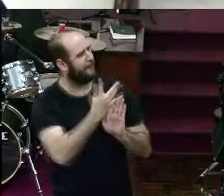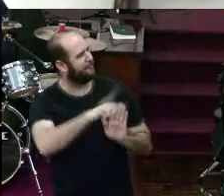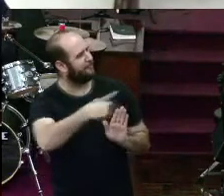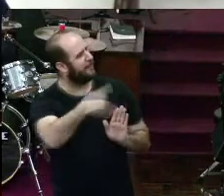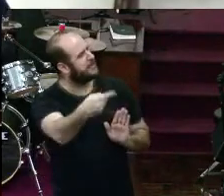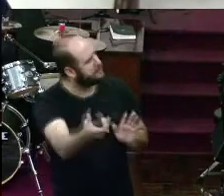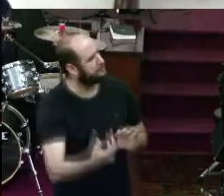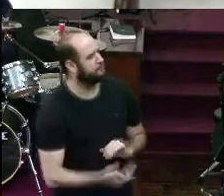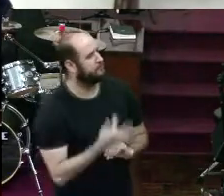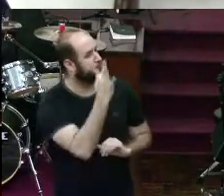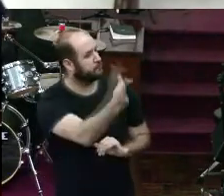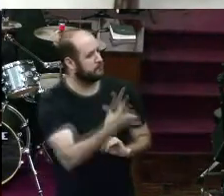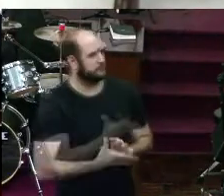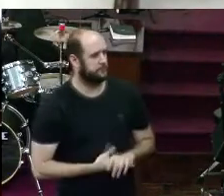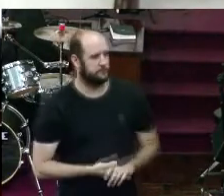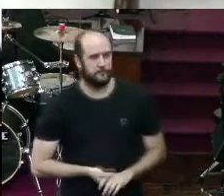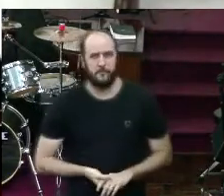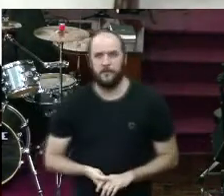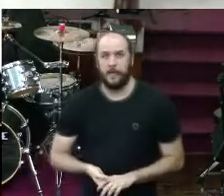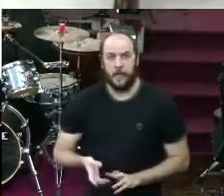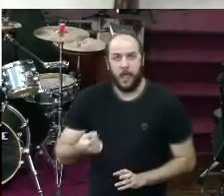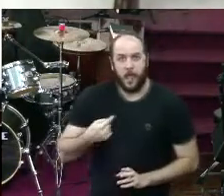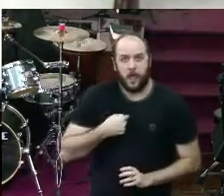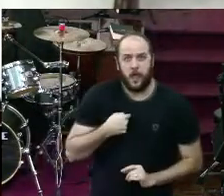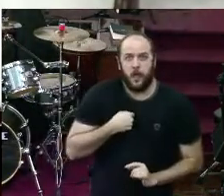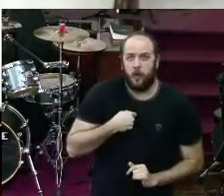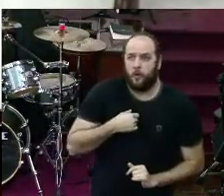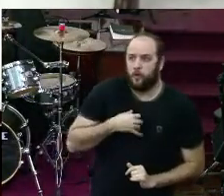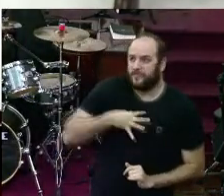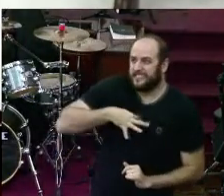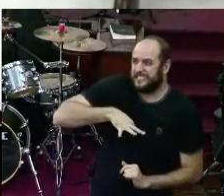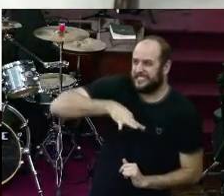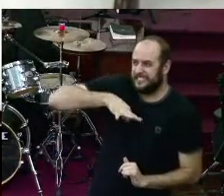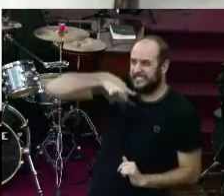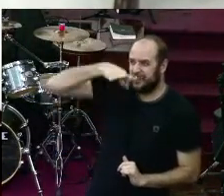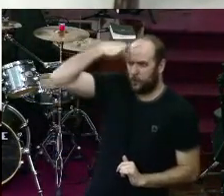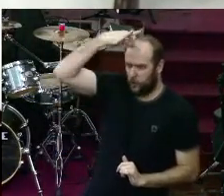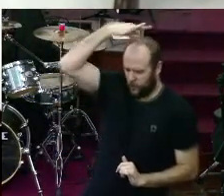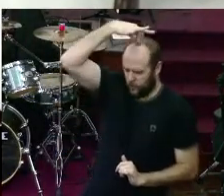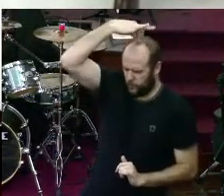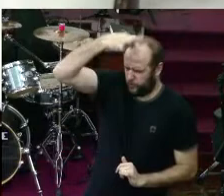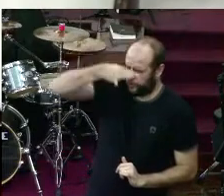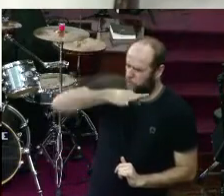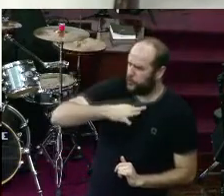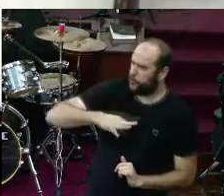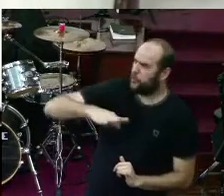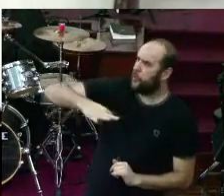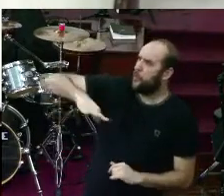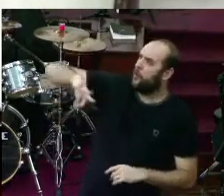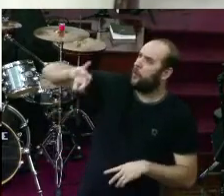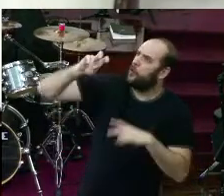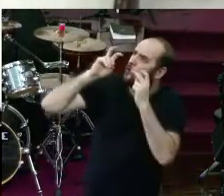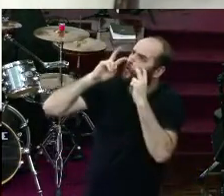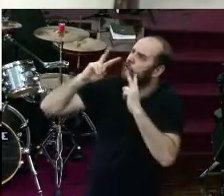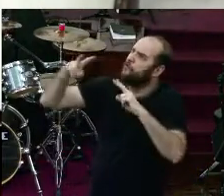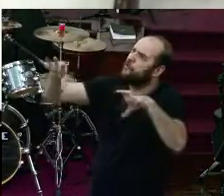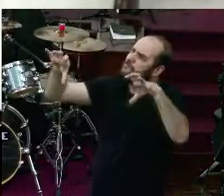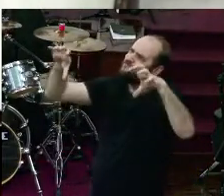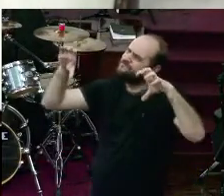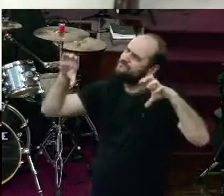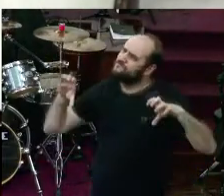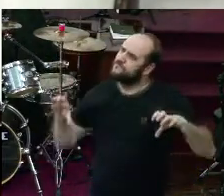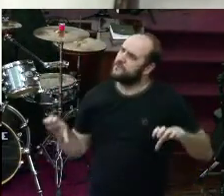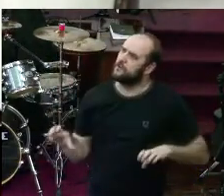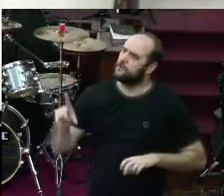coisas. Imediatamente eu me achei em espírito, e eis armado no céu um trono, e no trono